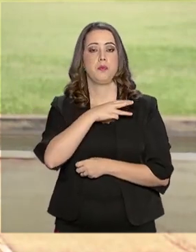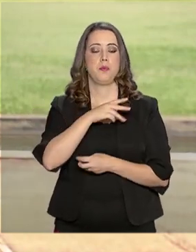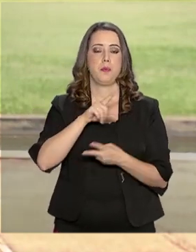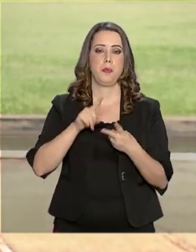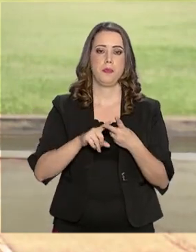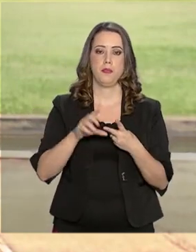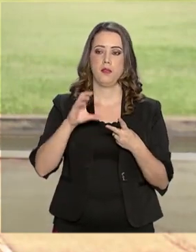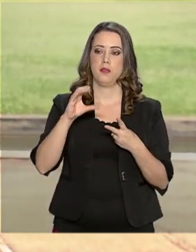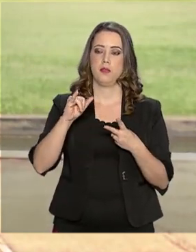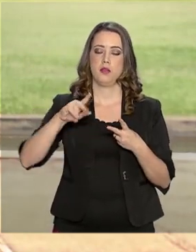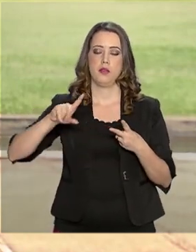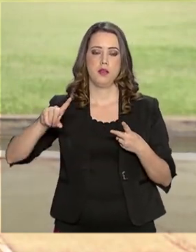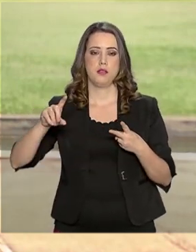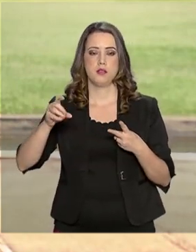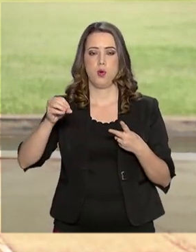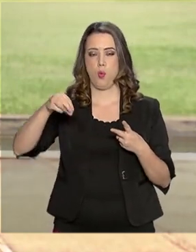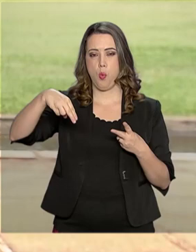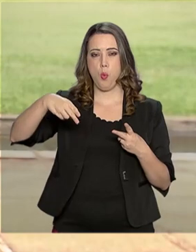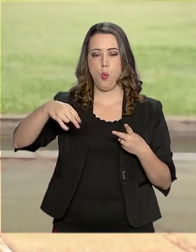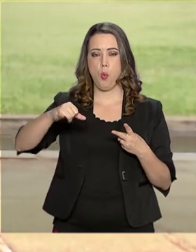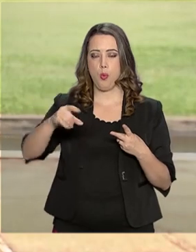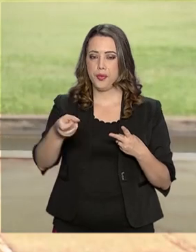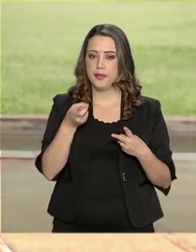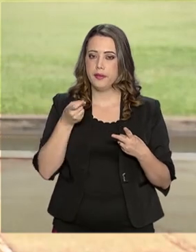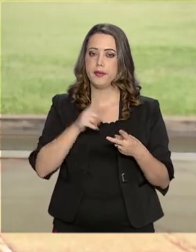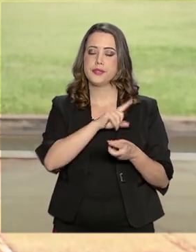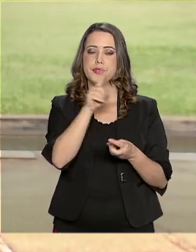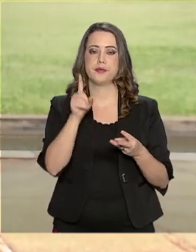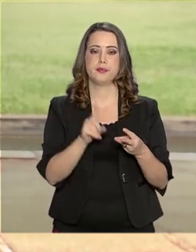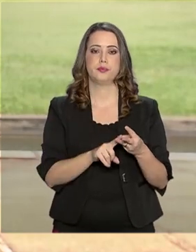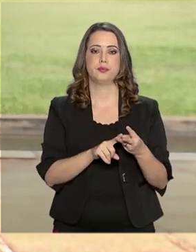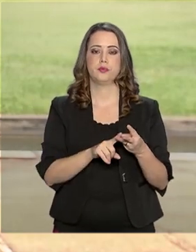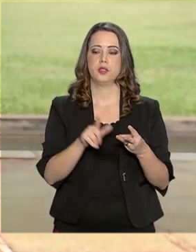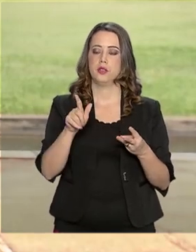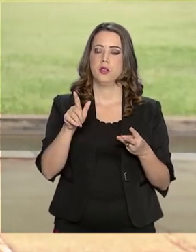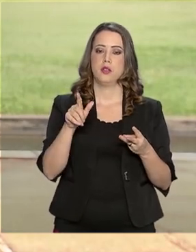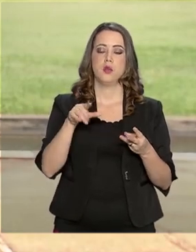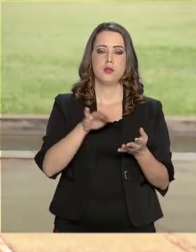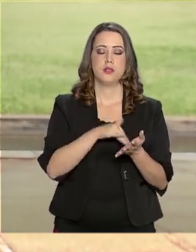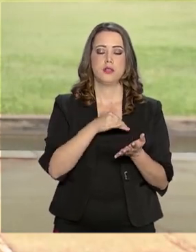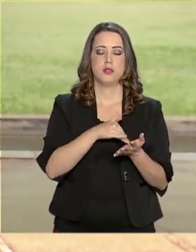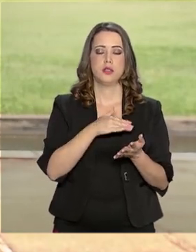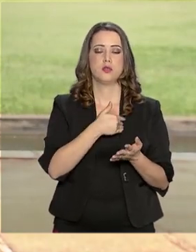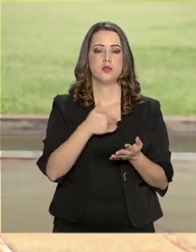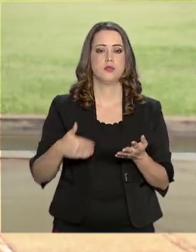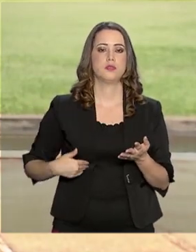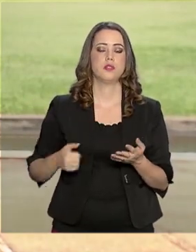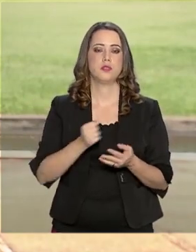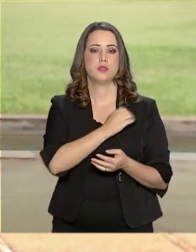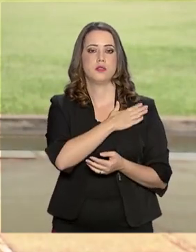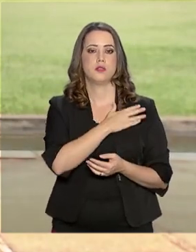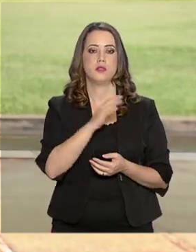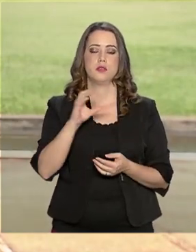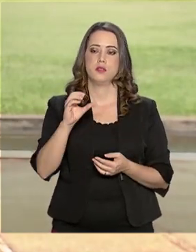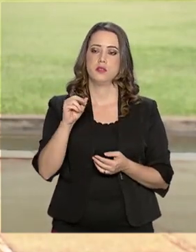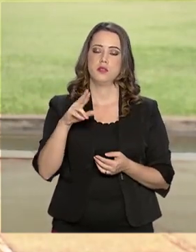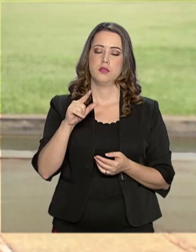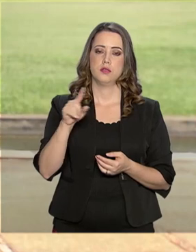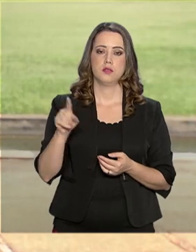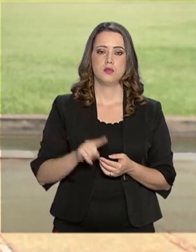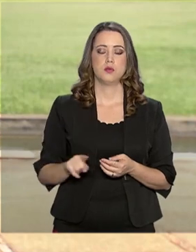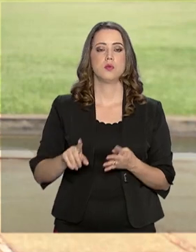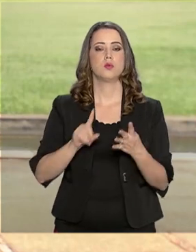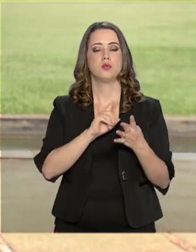chefe da casa civil ônix lorenzoni o secretário de governo general santos cruz e novamente o líder major